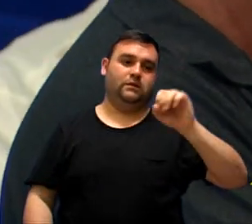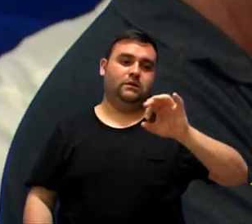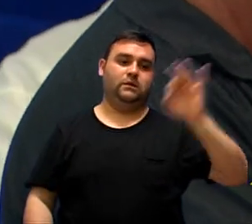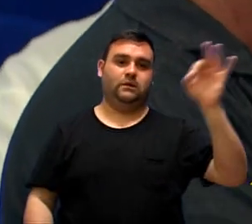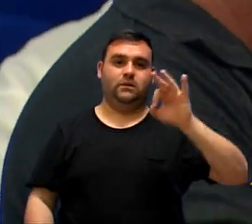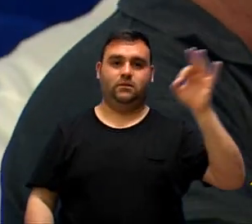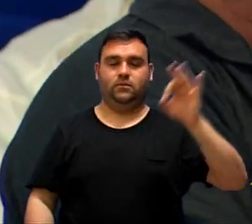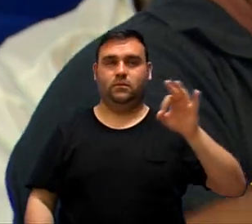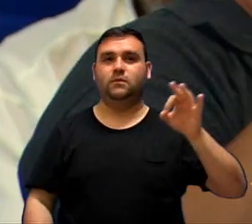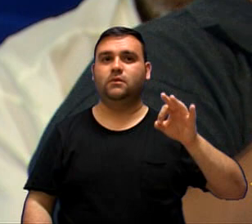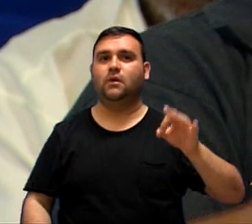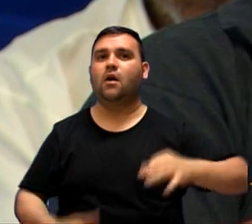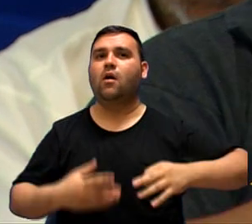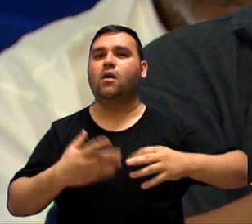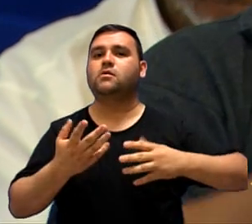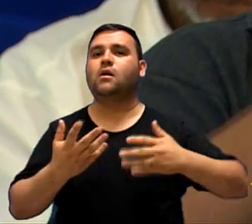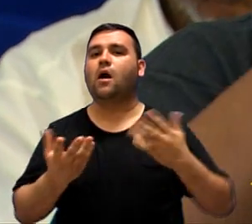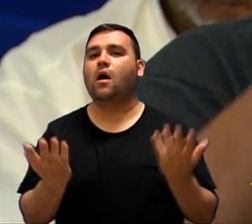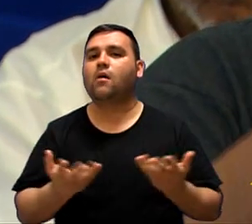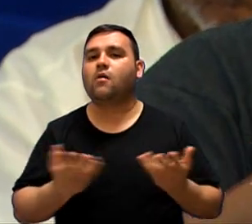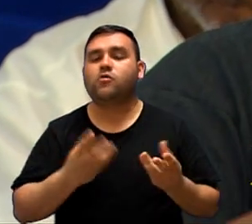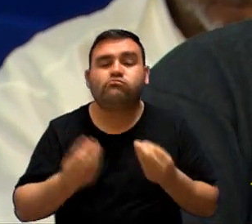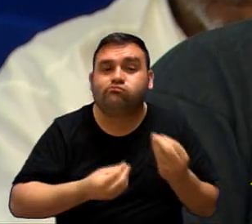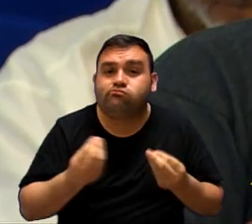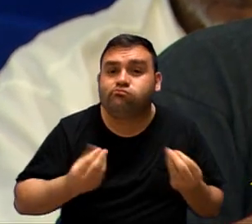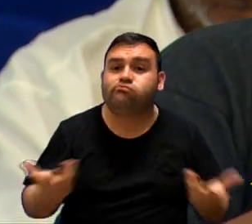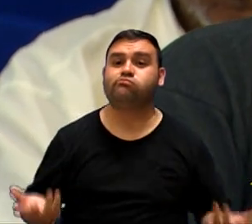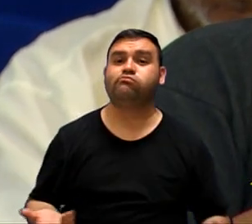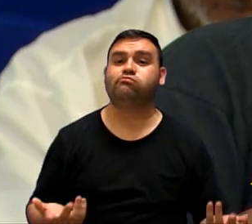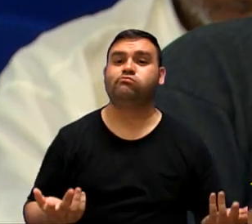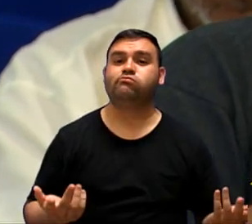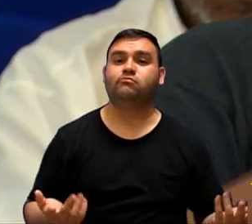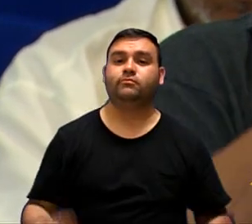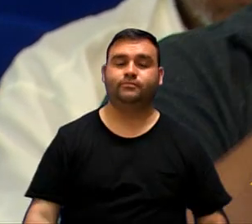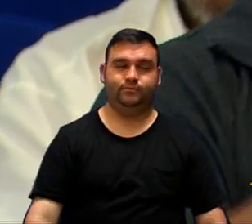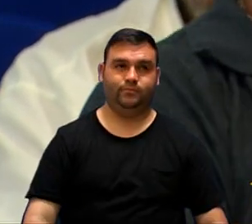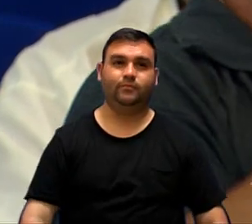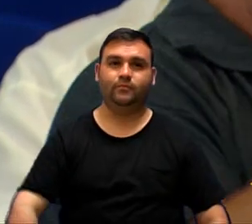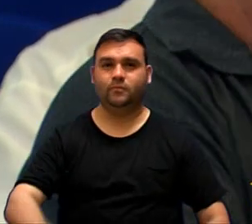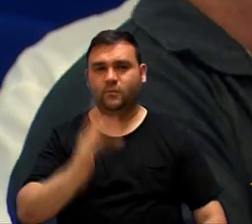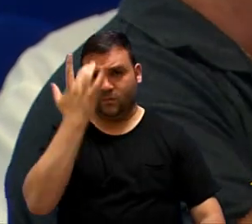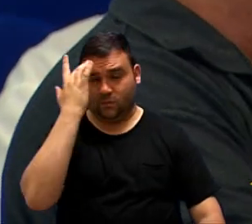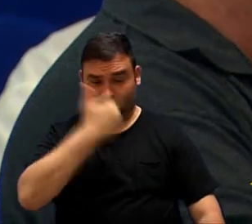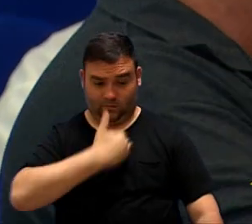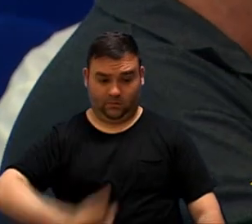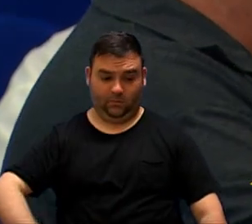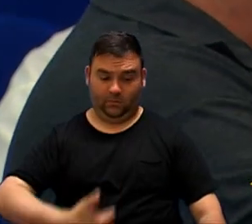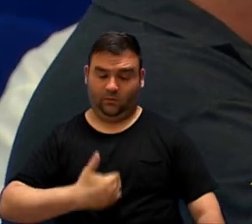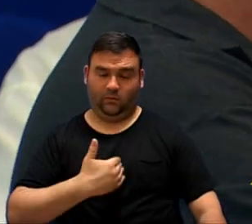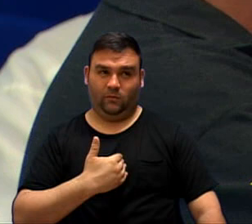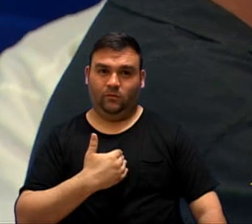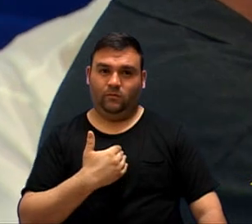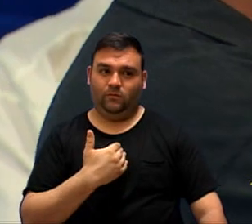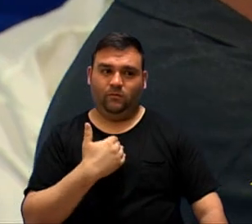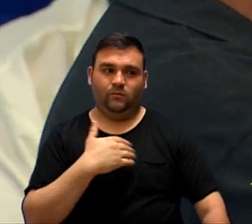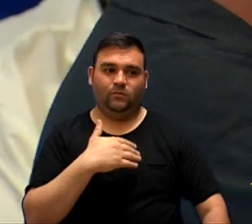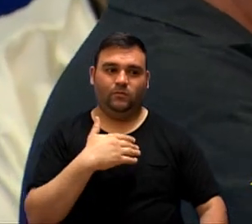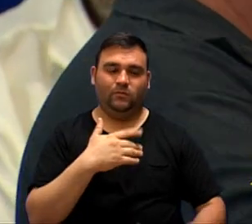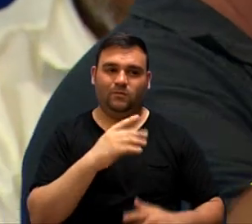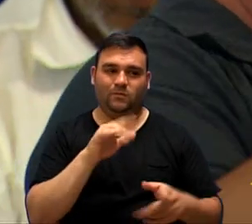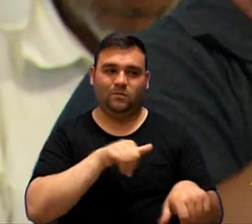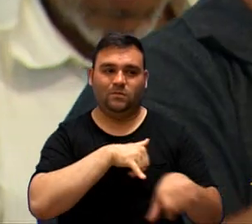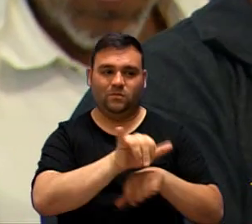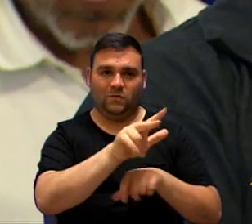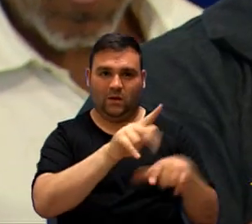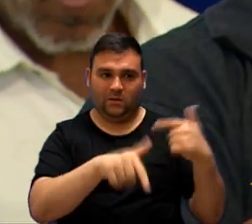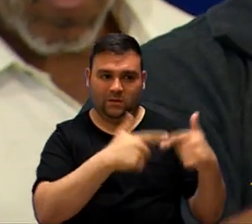10%. Como é que nós vamos tratar disso? Acredito que o governo não vai passar, não vai dar um passa-moleque